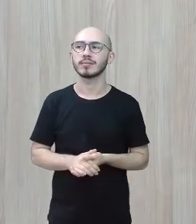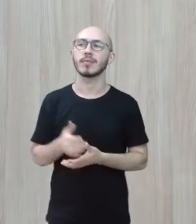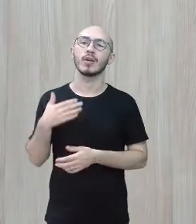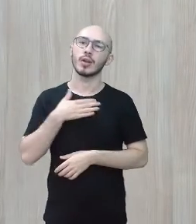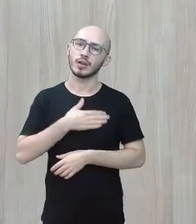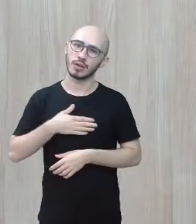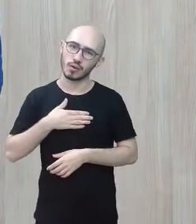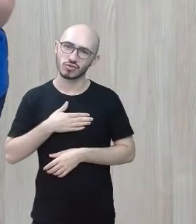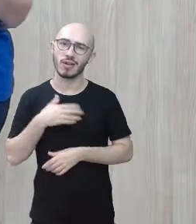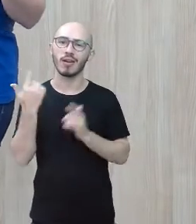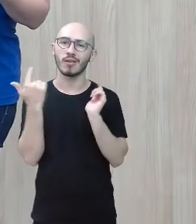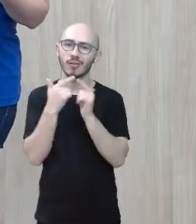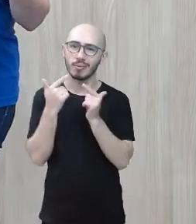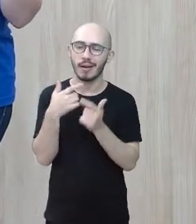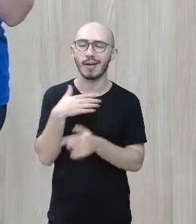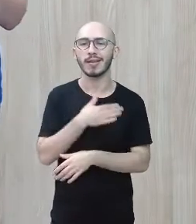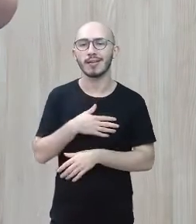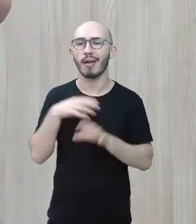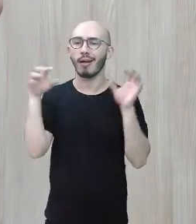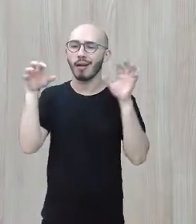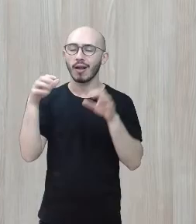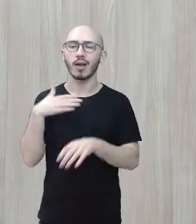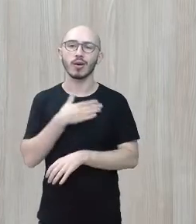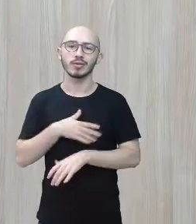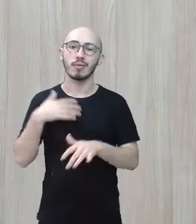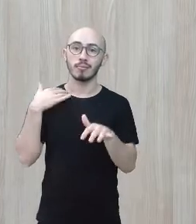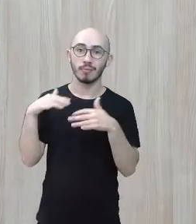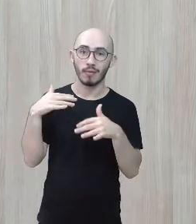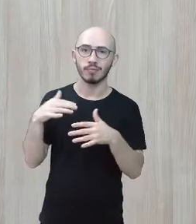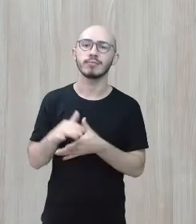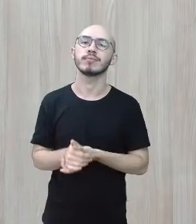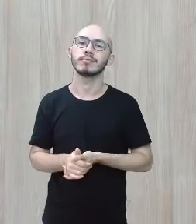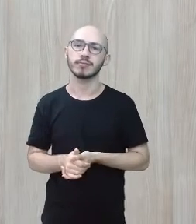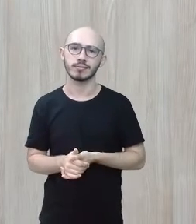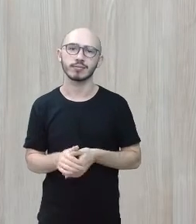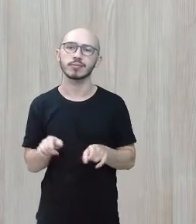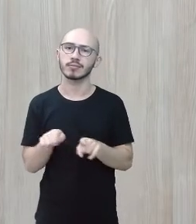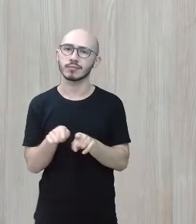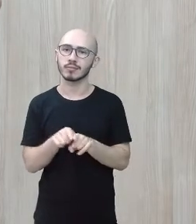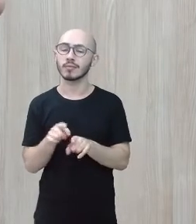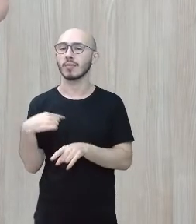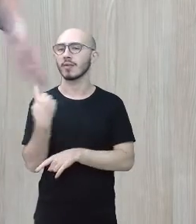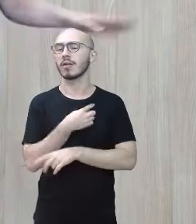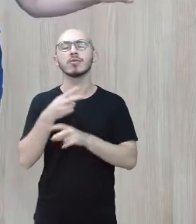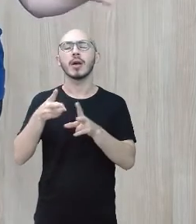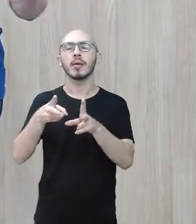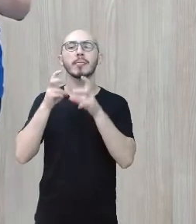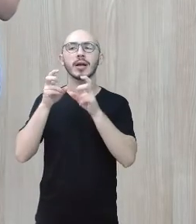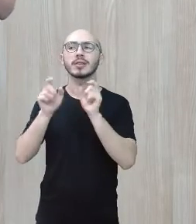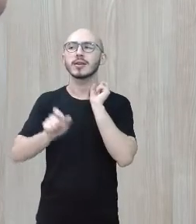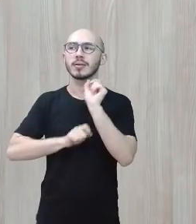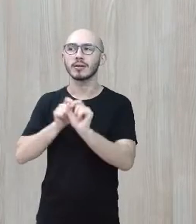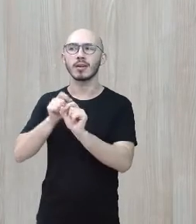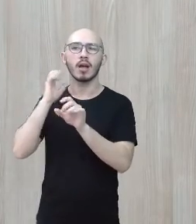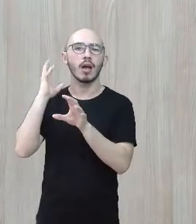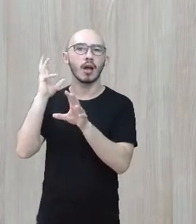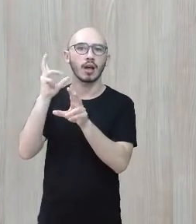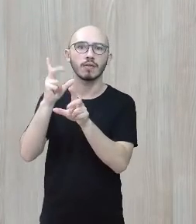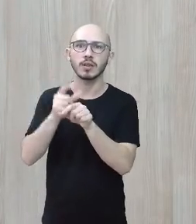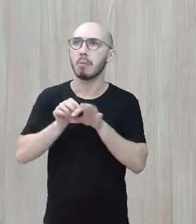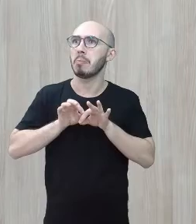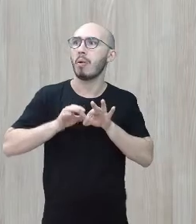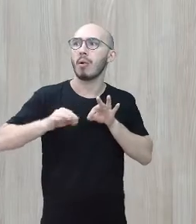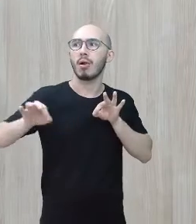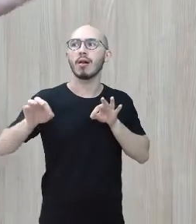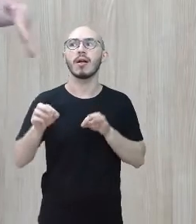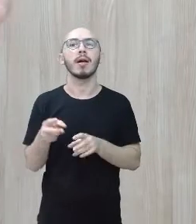comédia, de gostar de terror, suspense ou de gostar de aventura. Então, a gente começa a perceber, vê que revisão grandona, né, professor? A gente